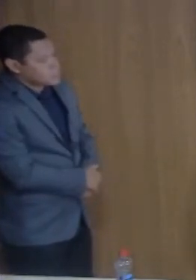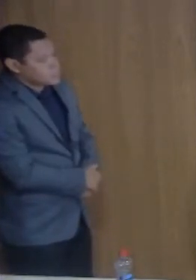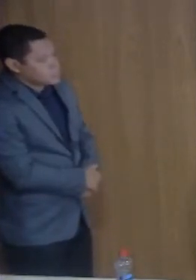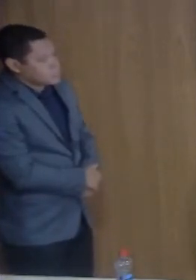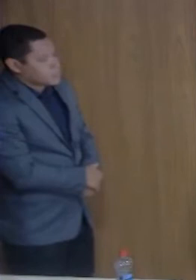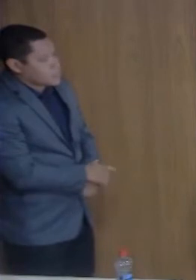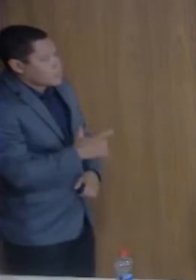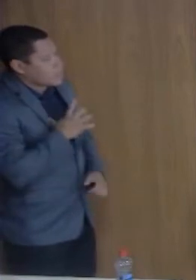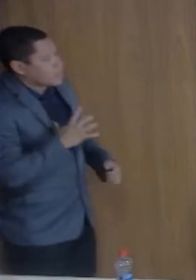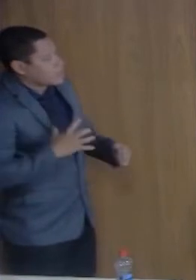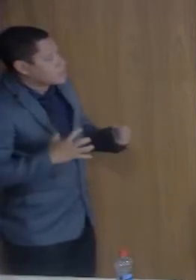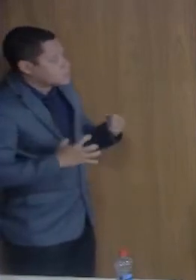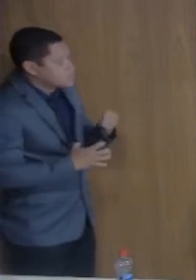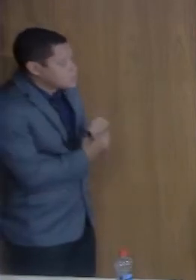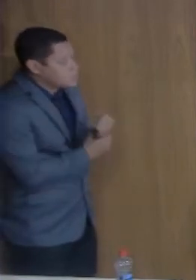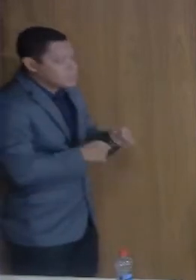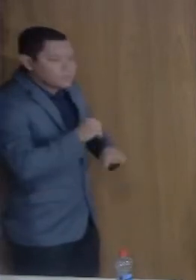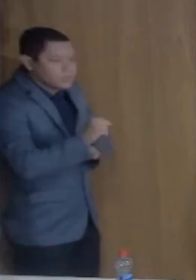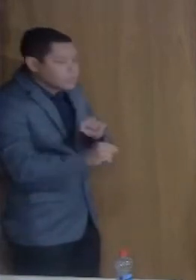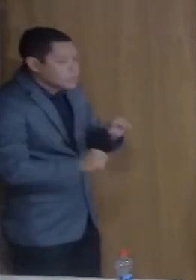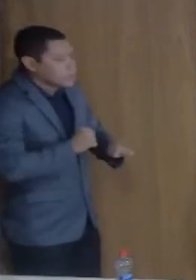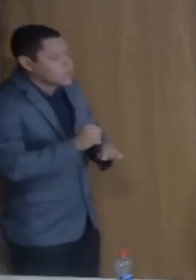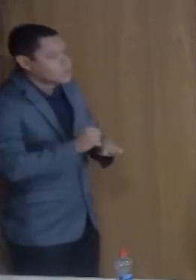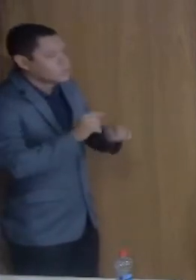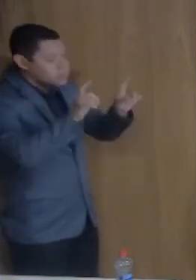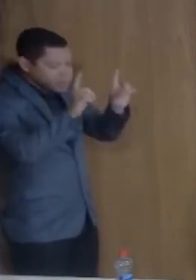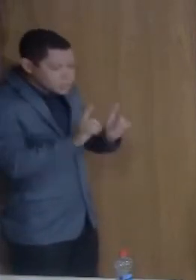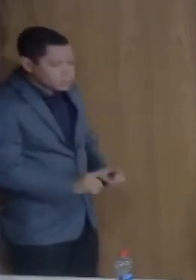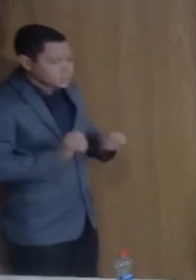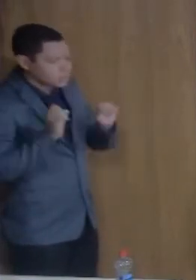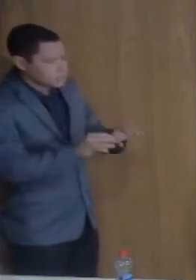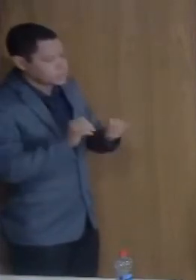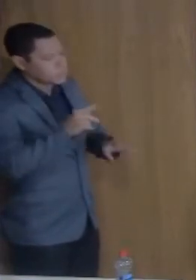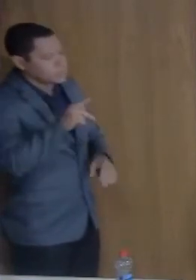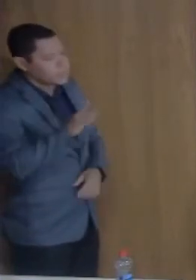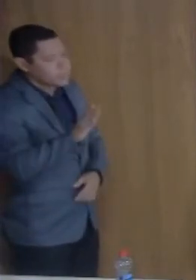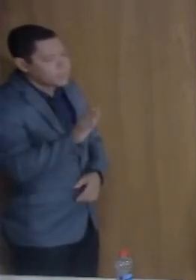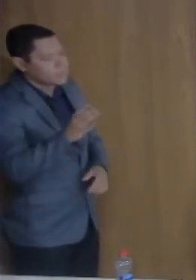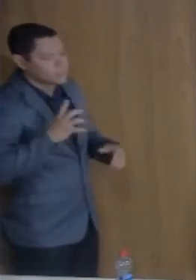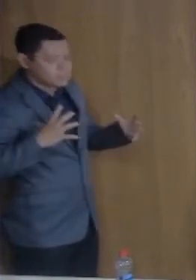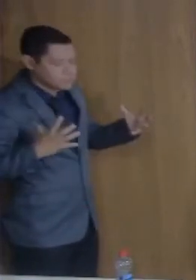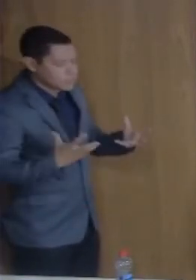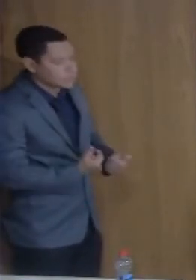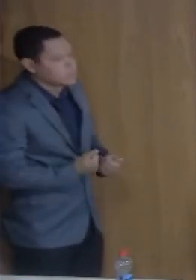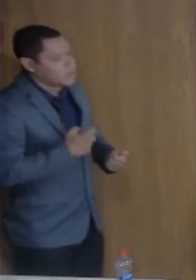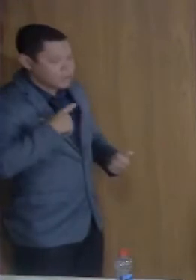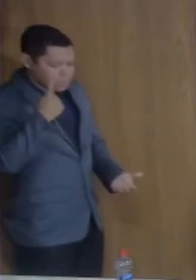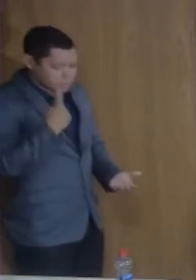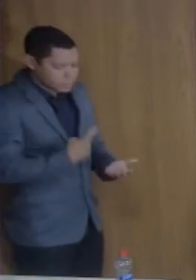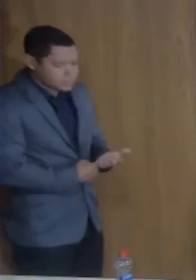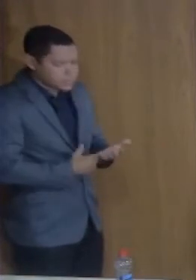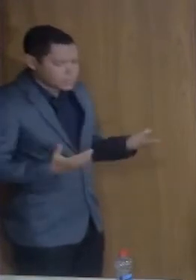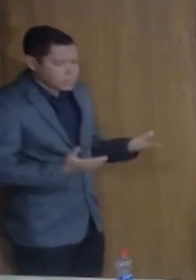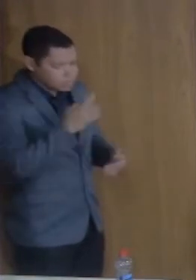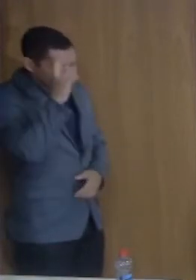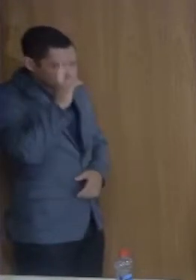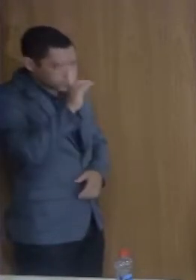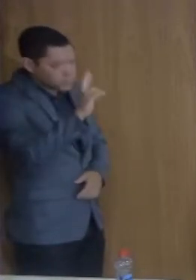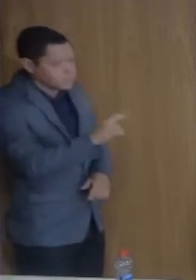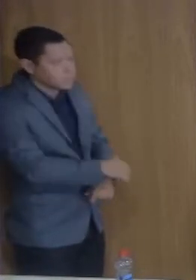garantia do direito à educação pública de qualidade é um compromisso que será cumprido pela atual gestão.